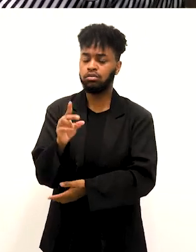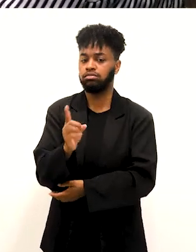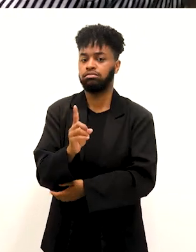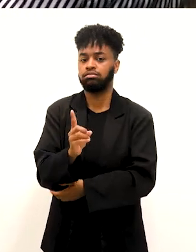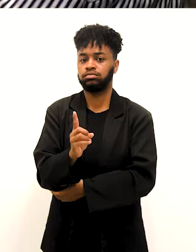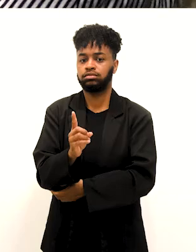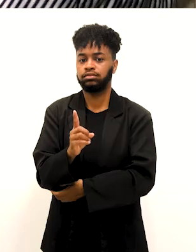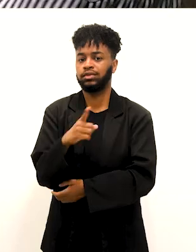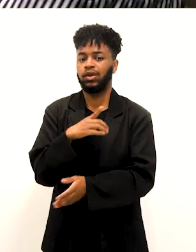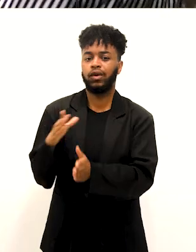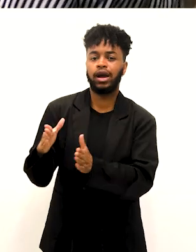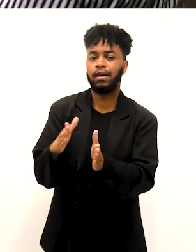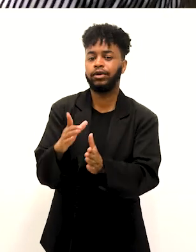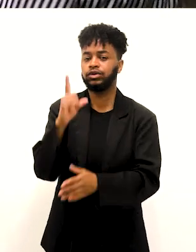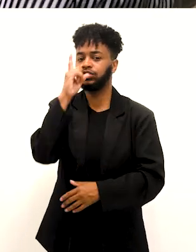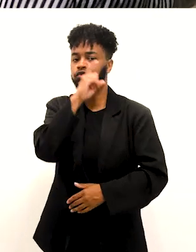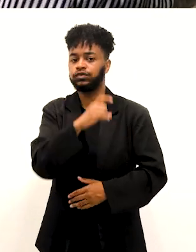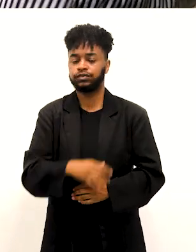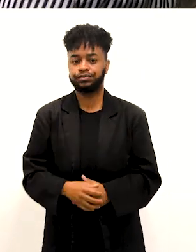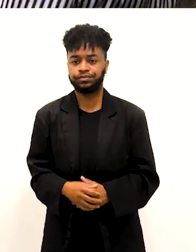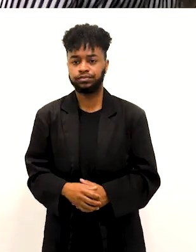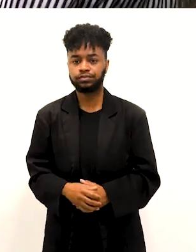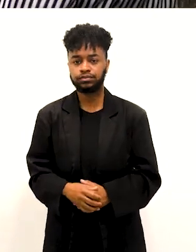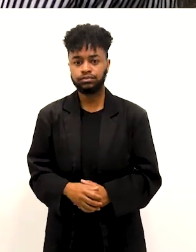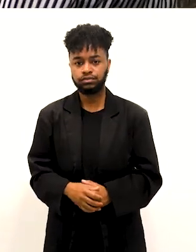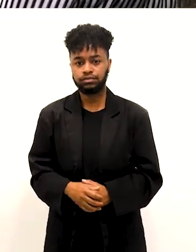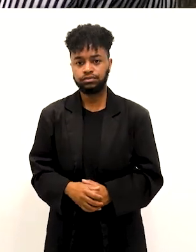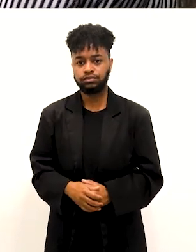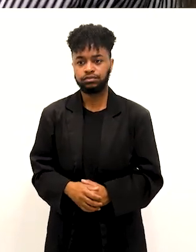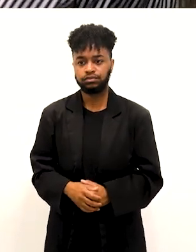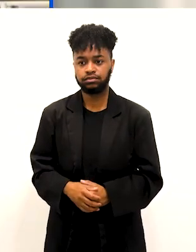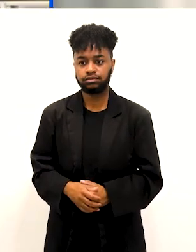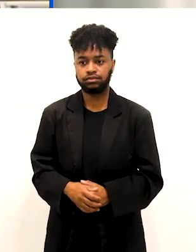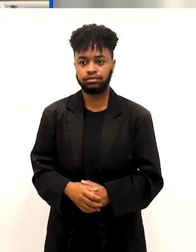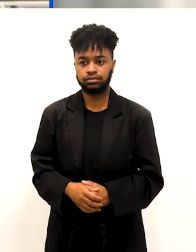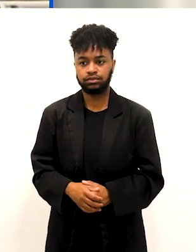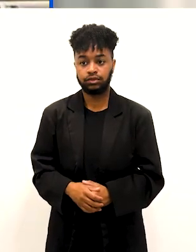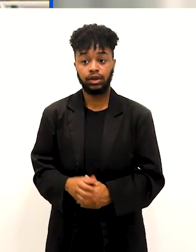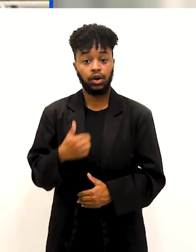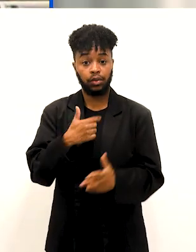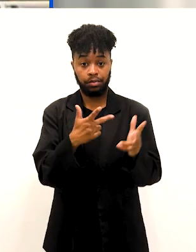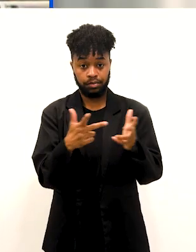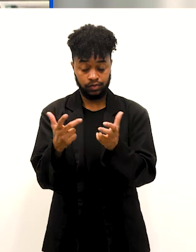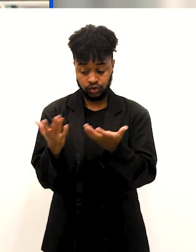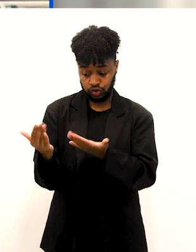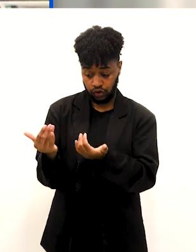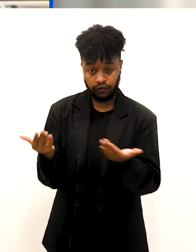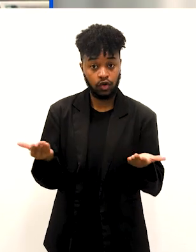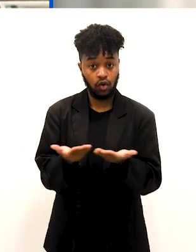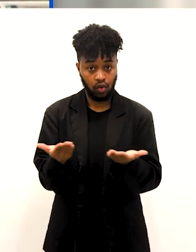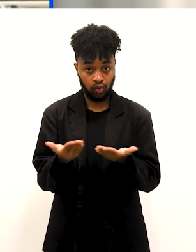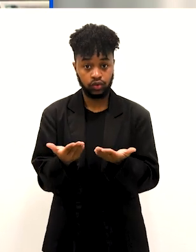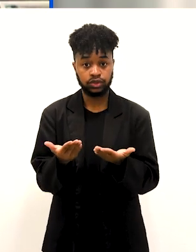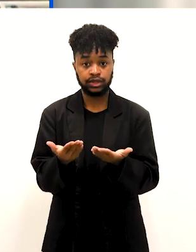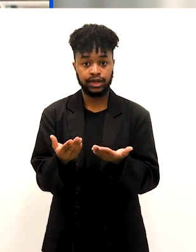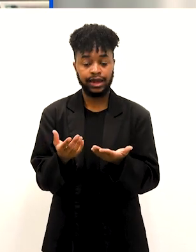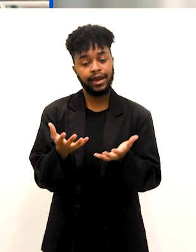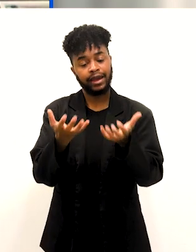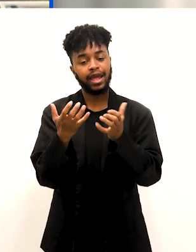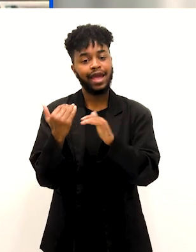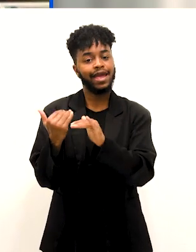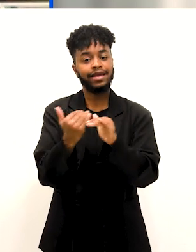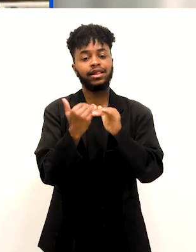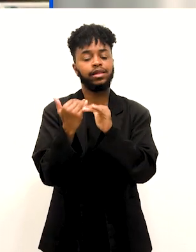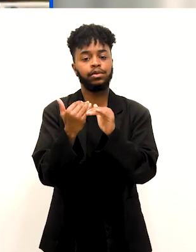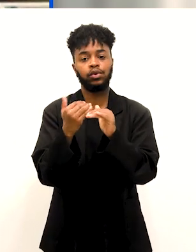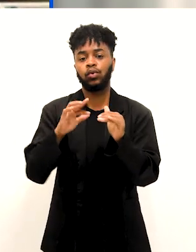a gente ainda tem um caminho um pouco mais longo? Não, eu vejo que os mais jovens hoje, eles têm uma tendência maior ao